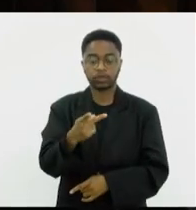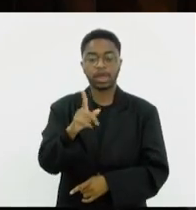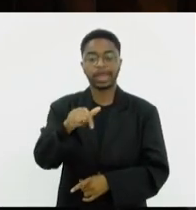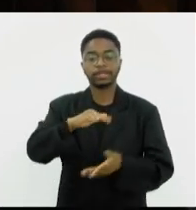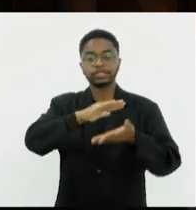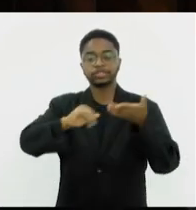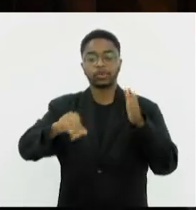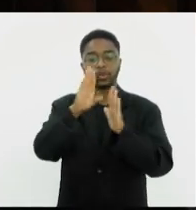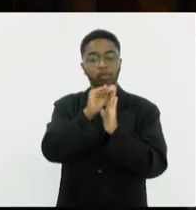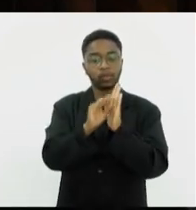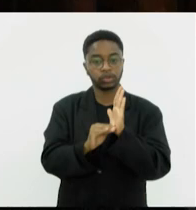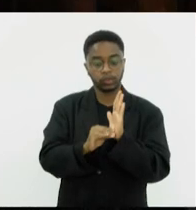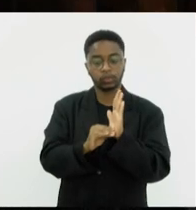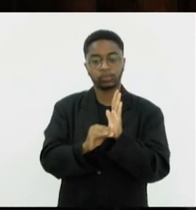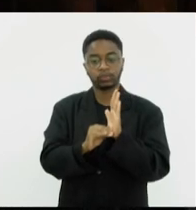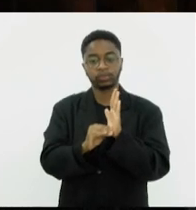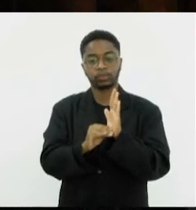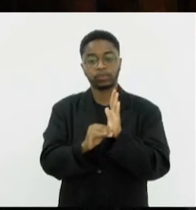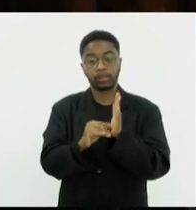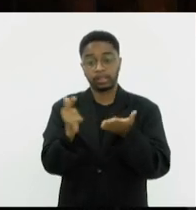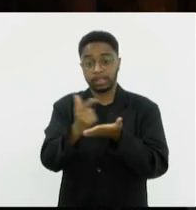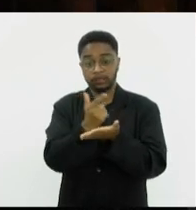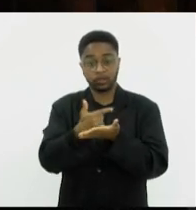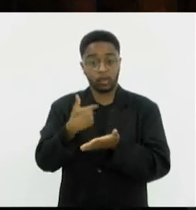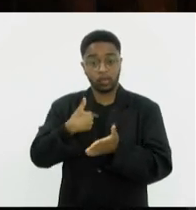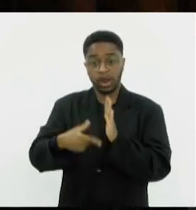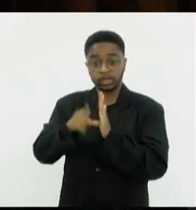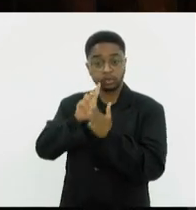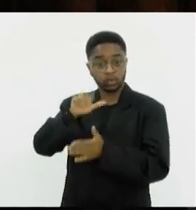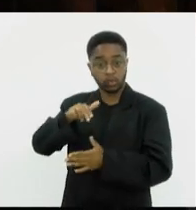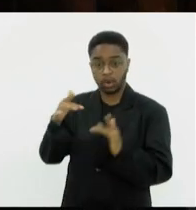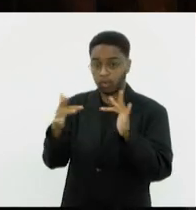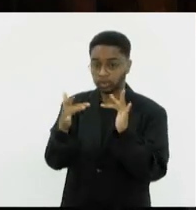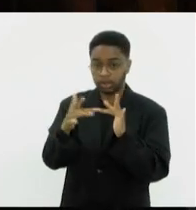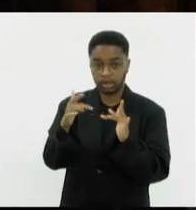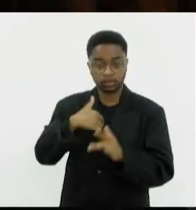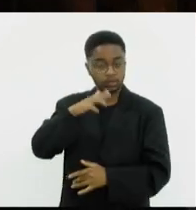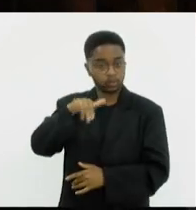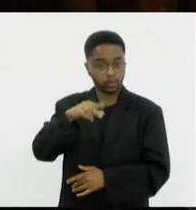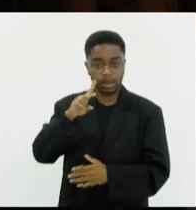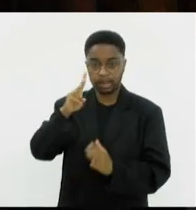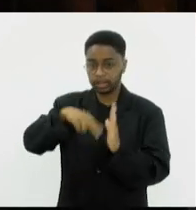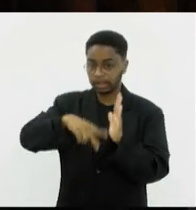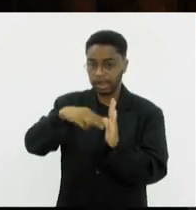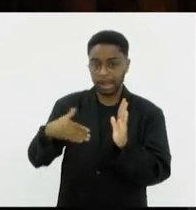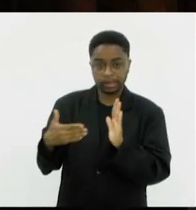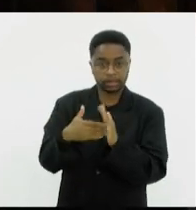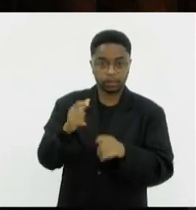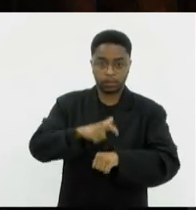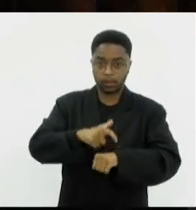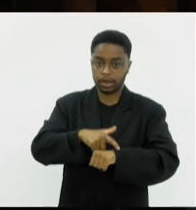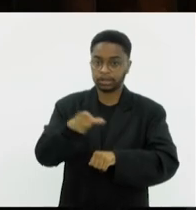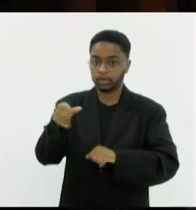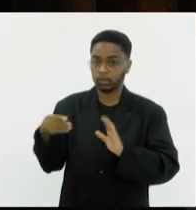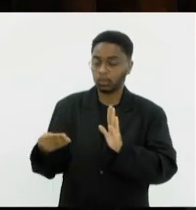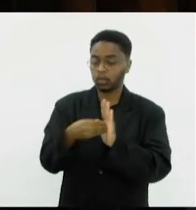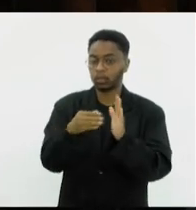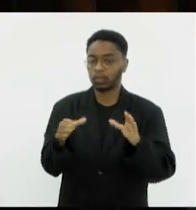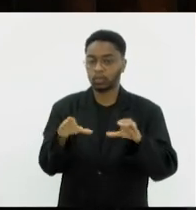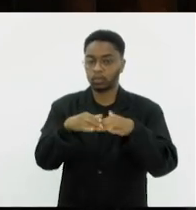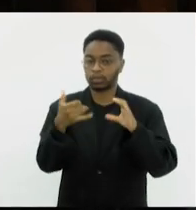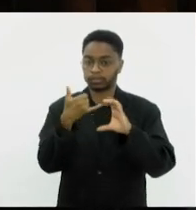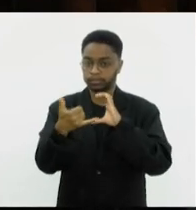remover o conteúdo de uma obra que eu nunca tinha lido, nunca tinha tido contato, até aquele momento que o deputado colocou aquilo no